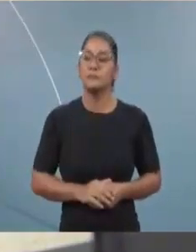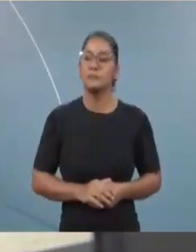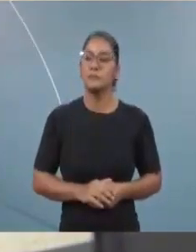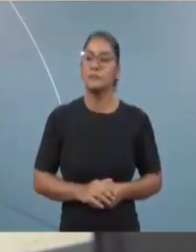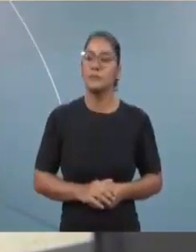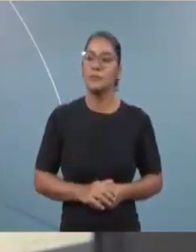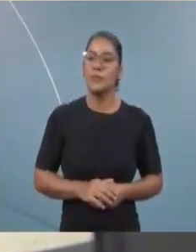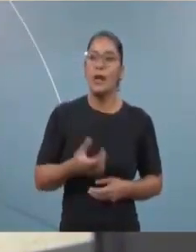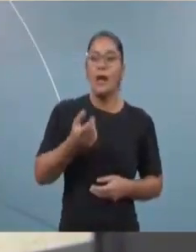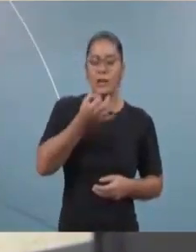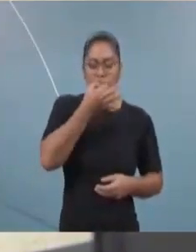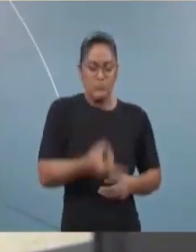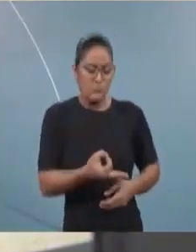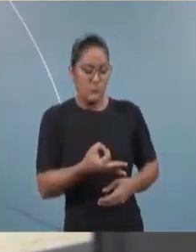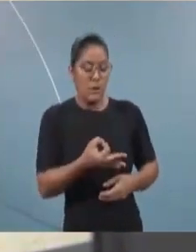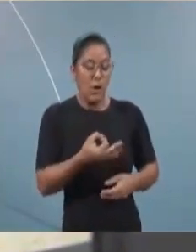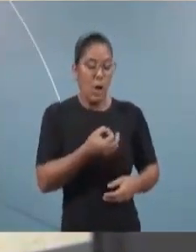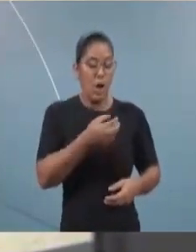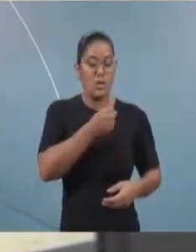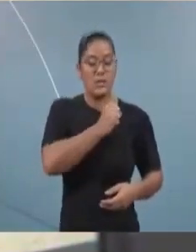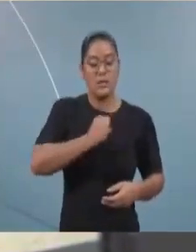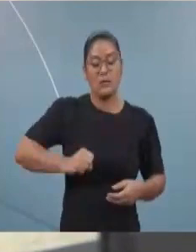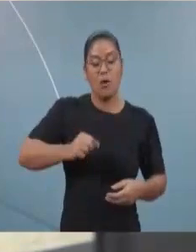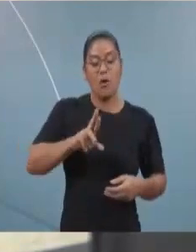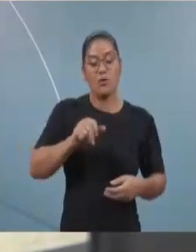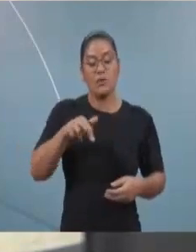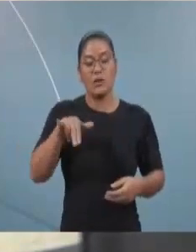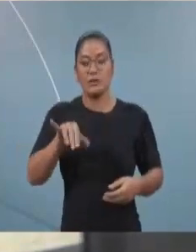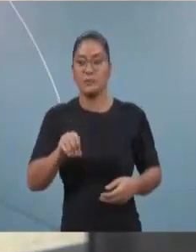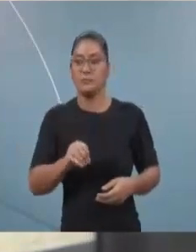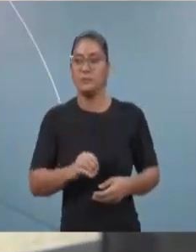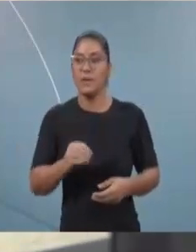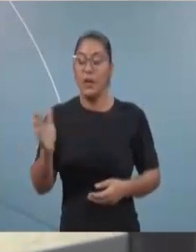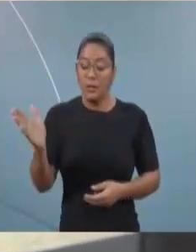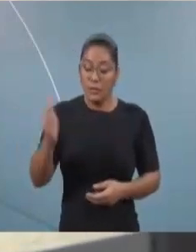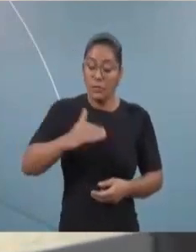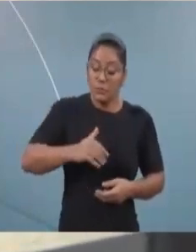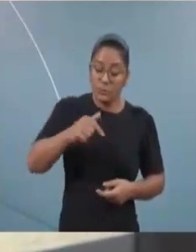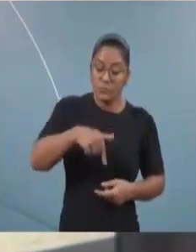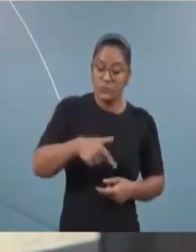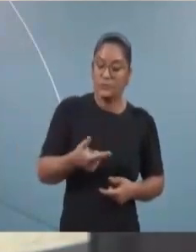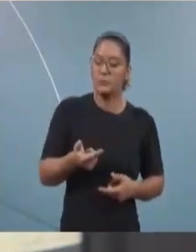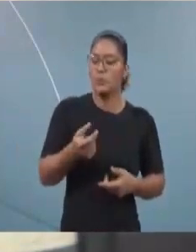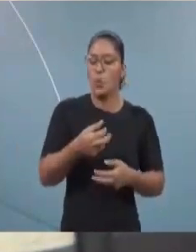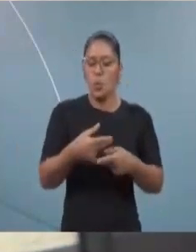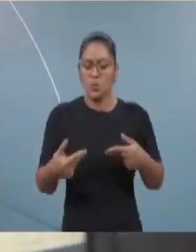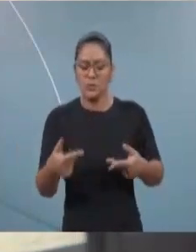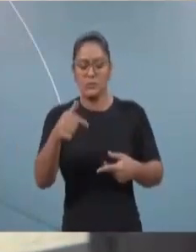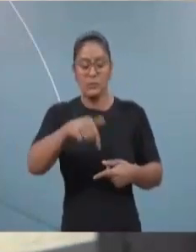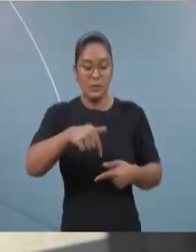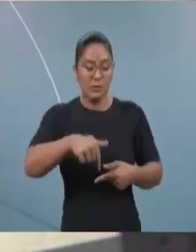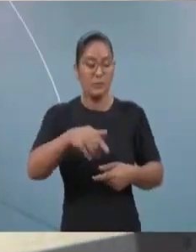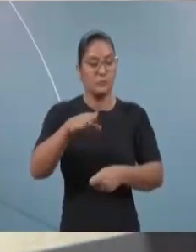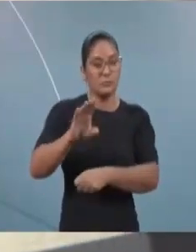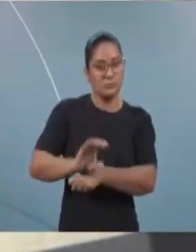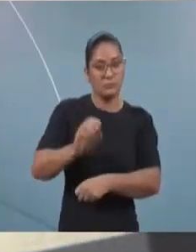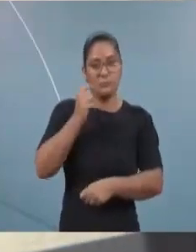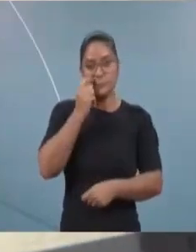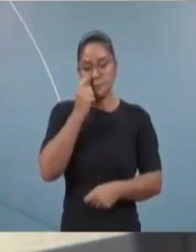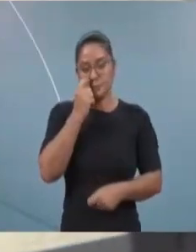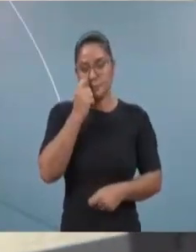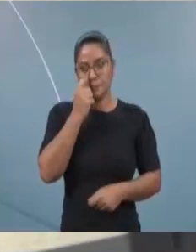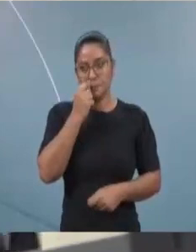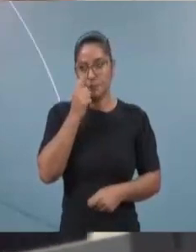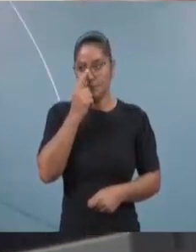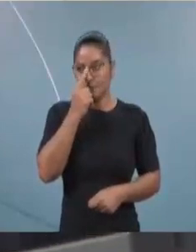o senador Rogério Marinho sobre alguma coisa que Rogério trouxe muita muitos benefícios para nosso estados então